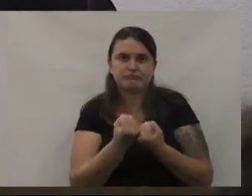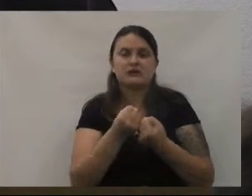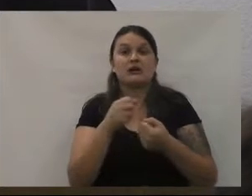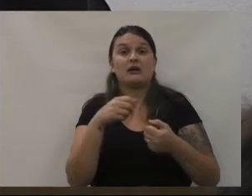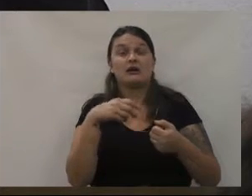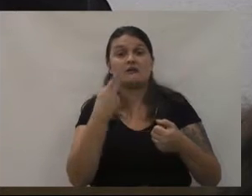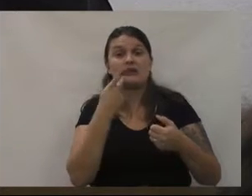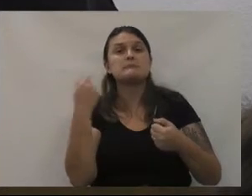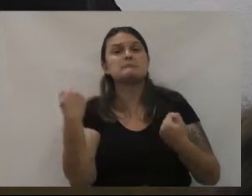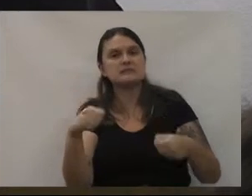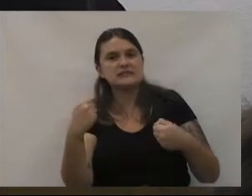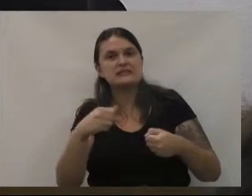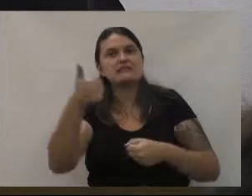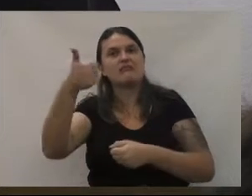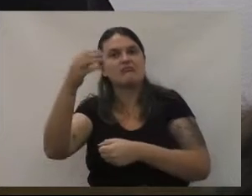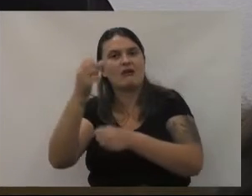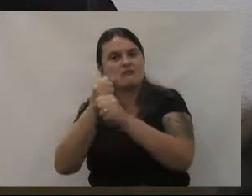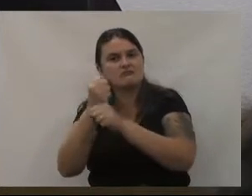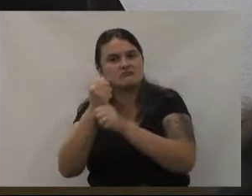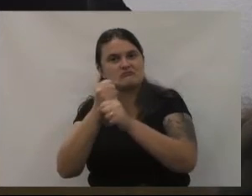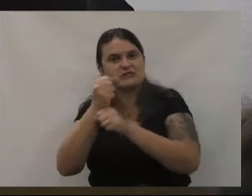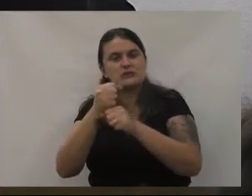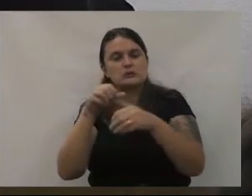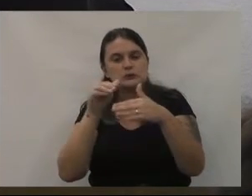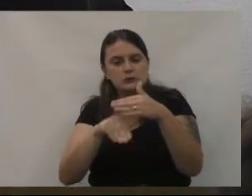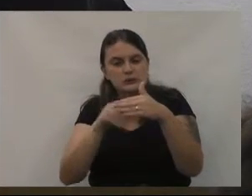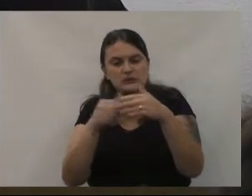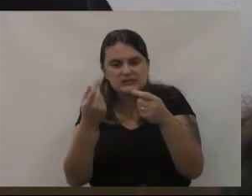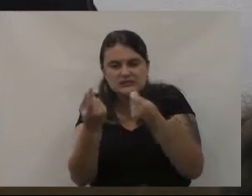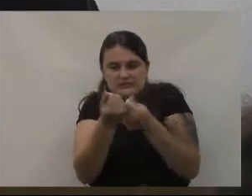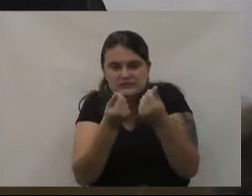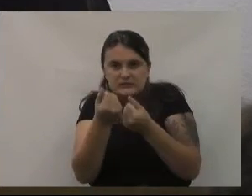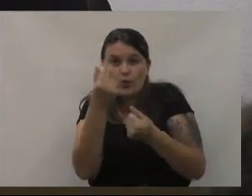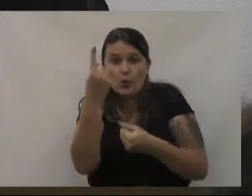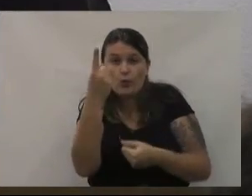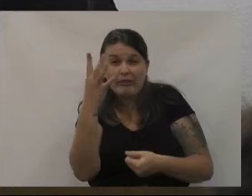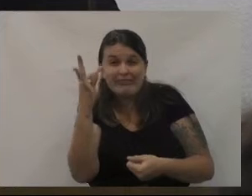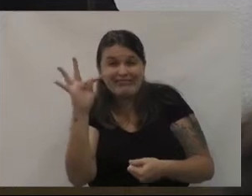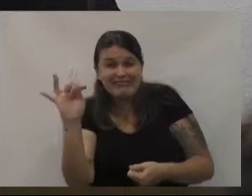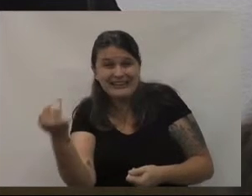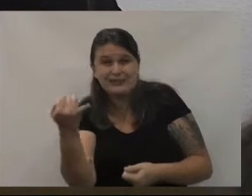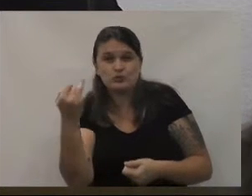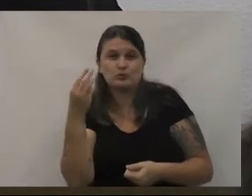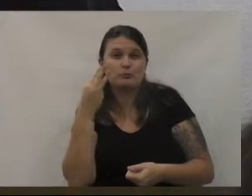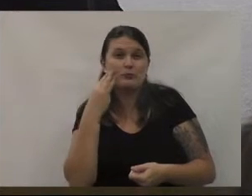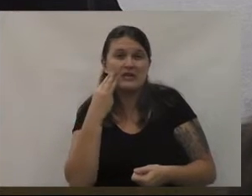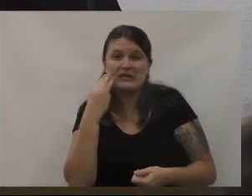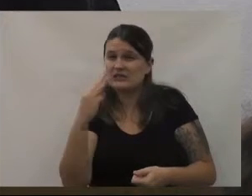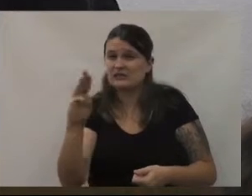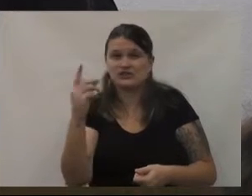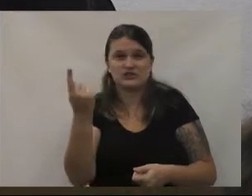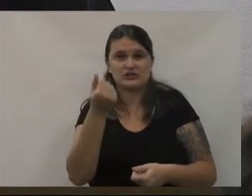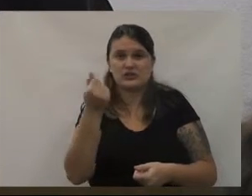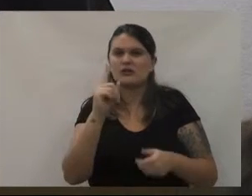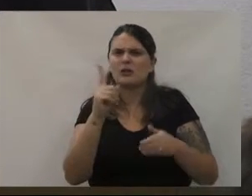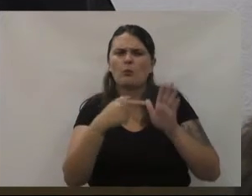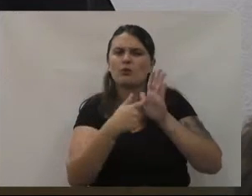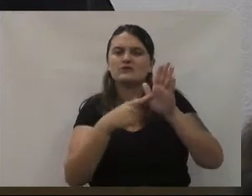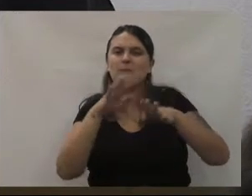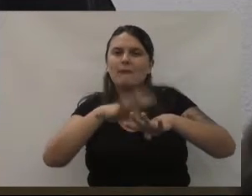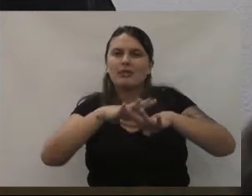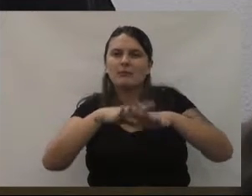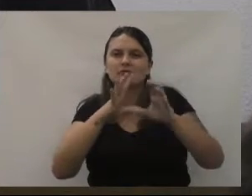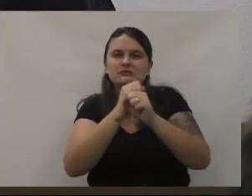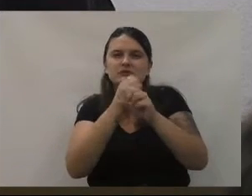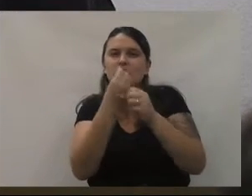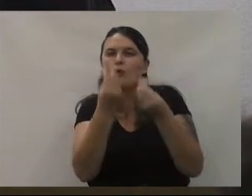vai, em 10 anos, vai proporcionar uma economia de 1 trilhão e não demonstrar isso matematicamente. Pelo